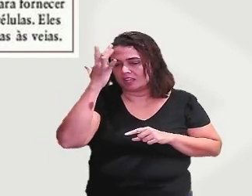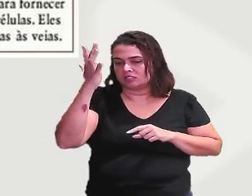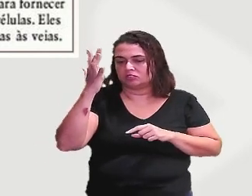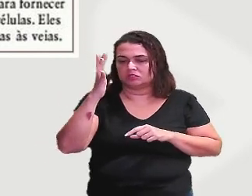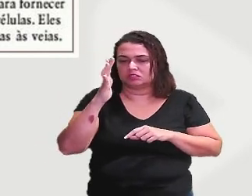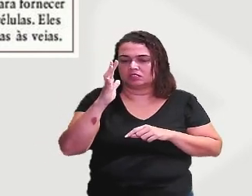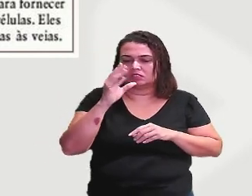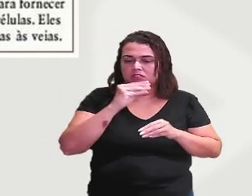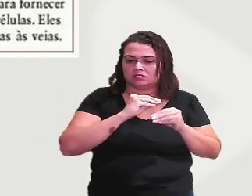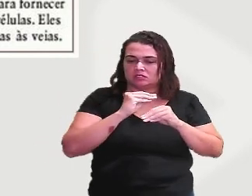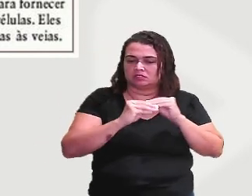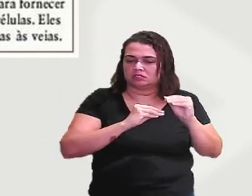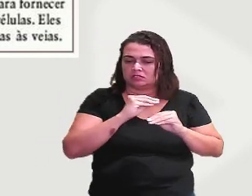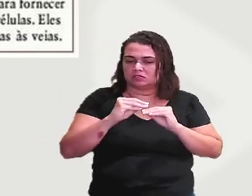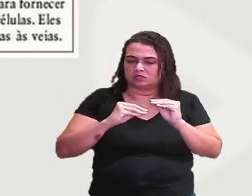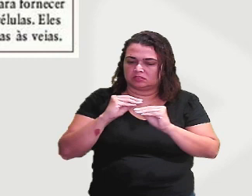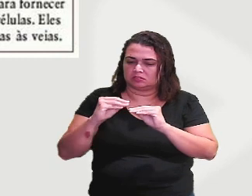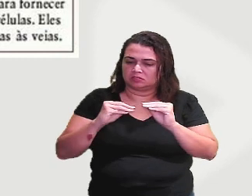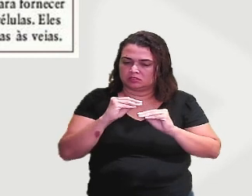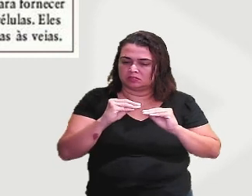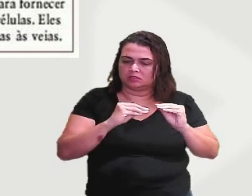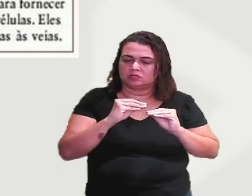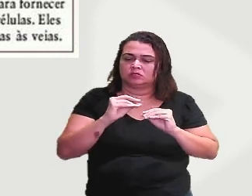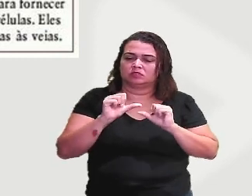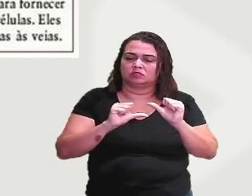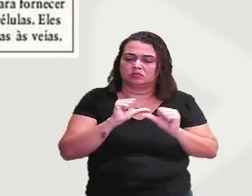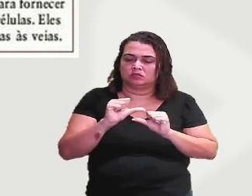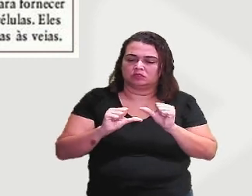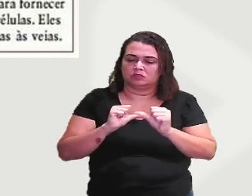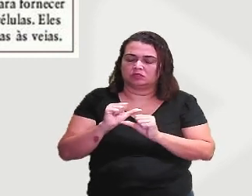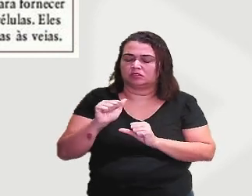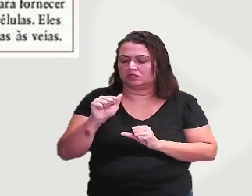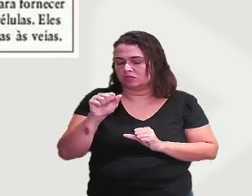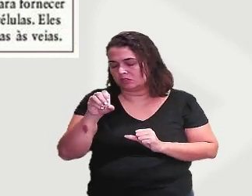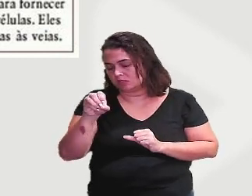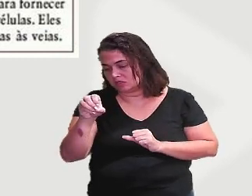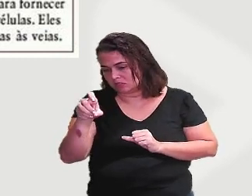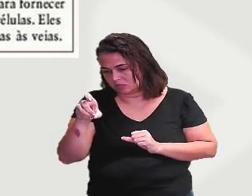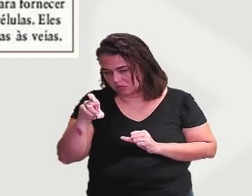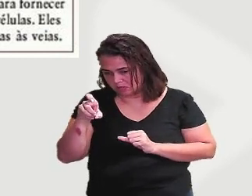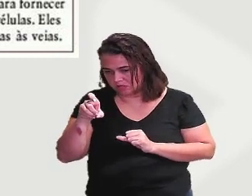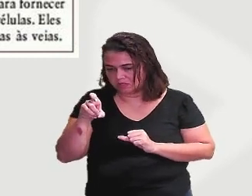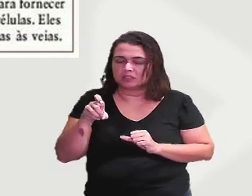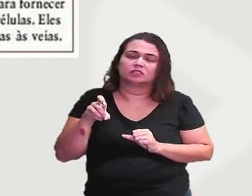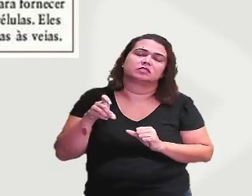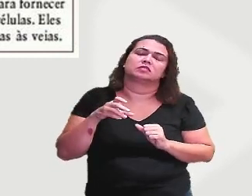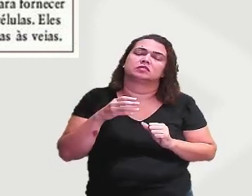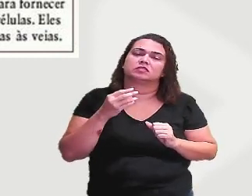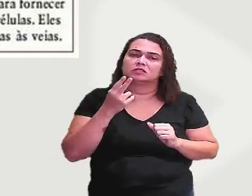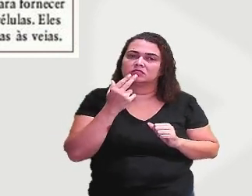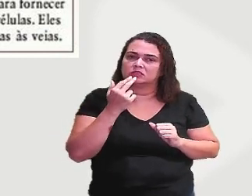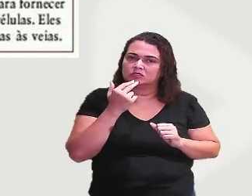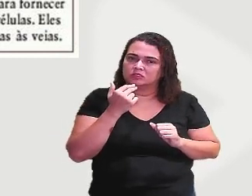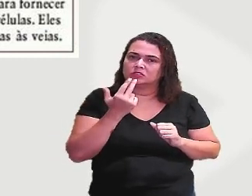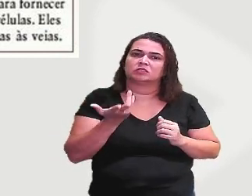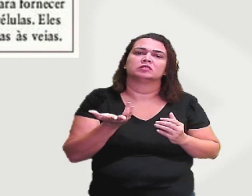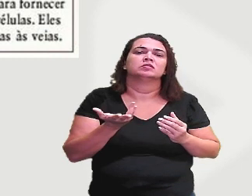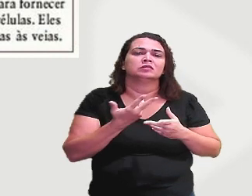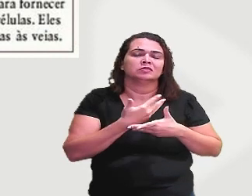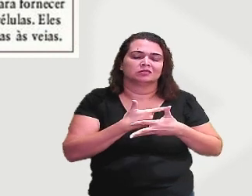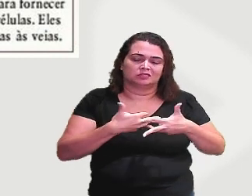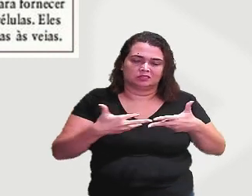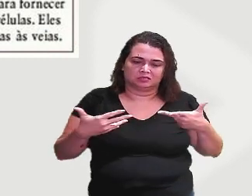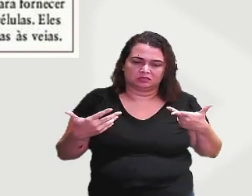do oxigênio entre os tecidos, tá certo? Então, através dessa imagem aí, a gente consegue ver, né, bem didaticamente a